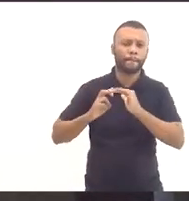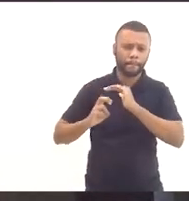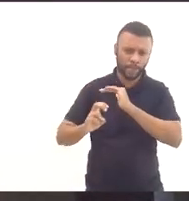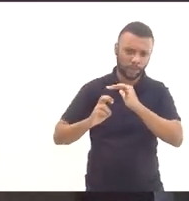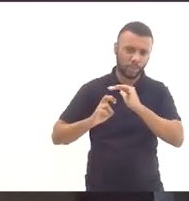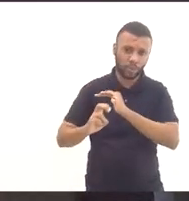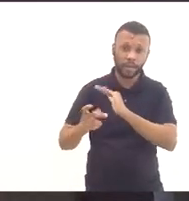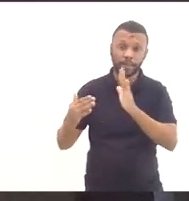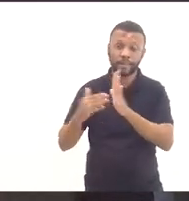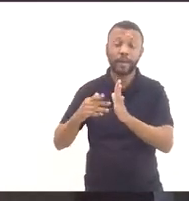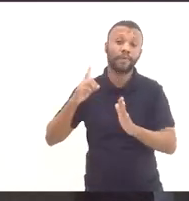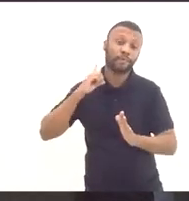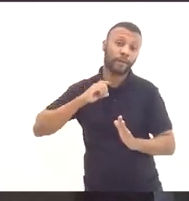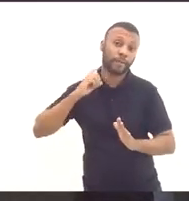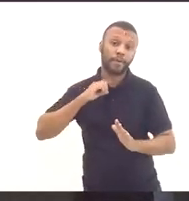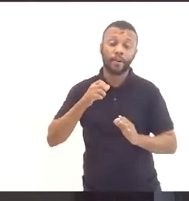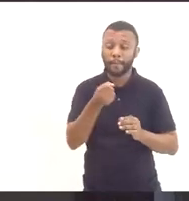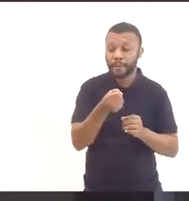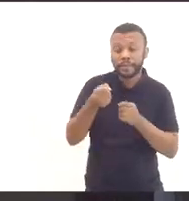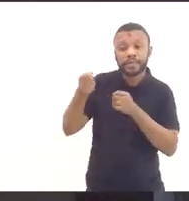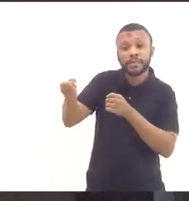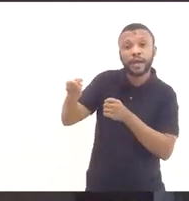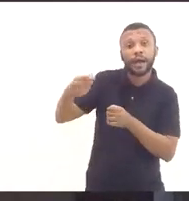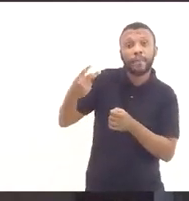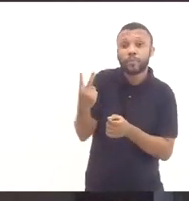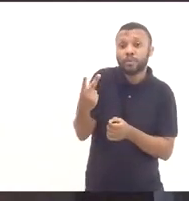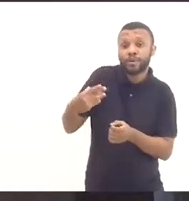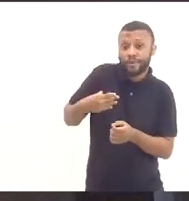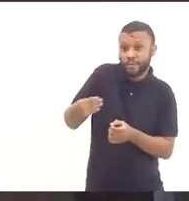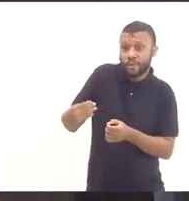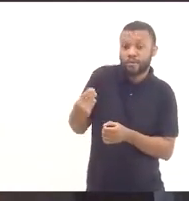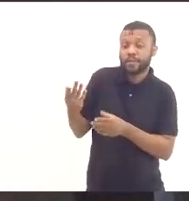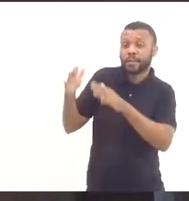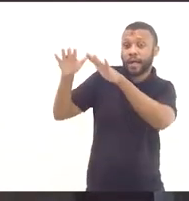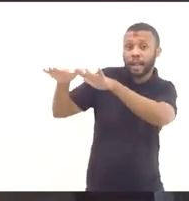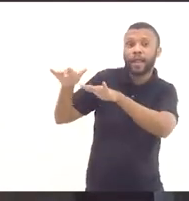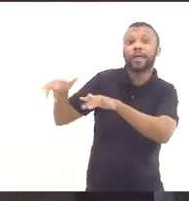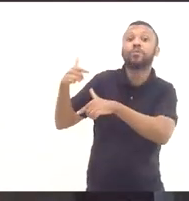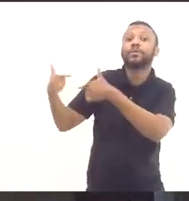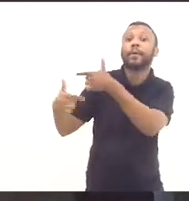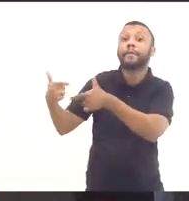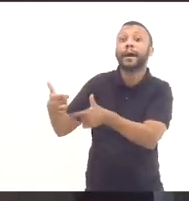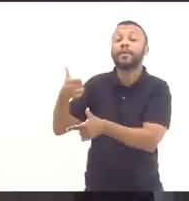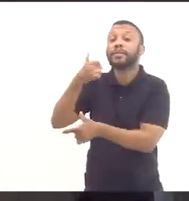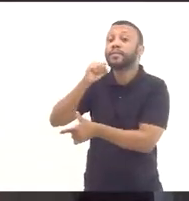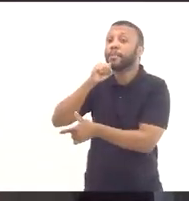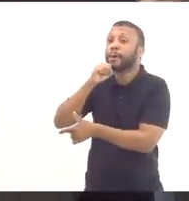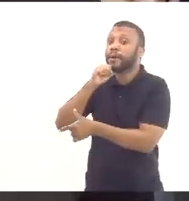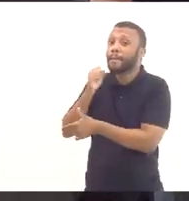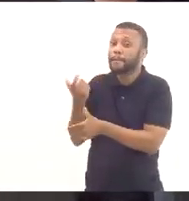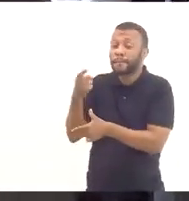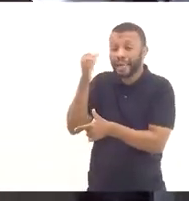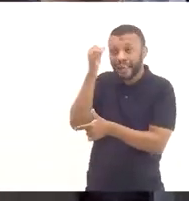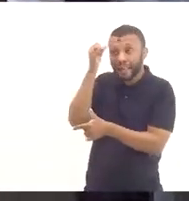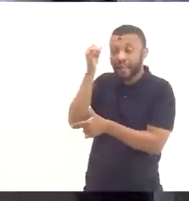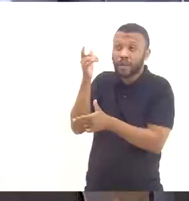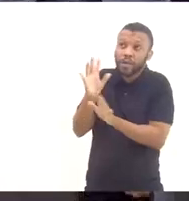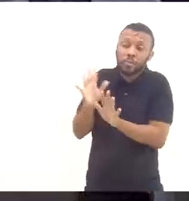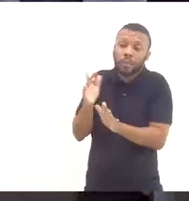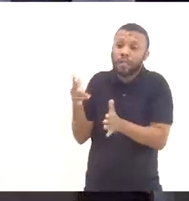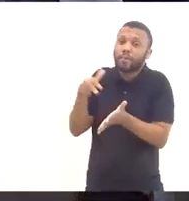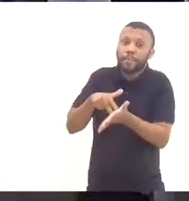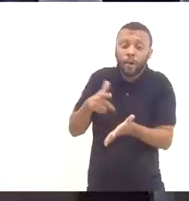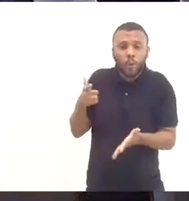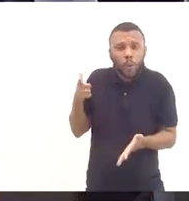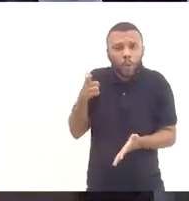e meus dois filhos com a minha mãe te doméstica ele tá no trabalho da minha mãe os dois para não estarem aqui porque eu consigo